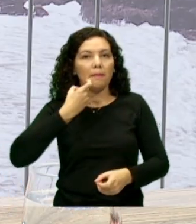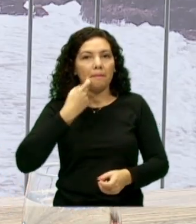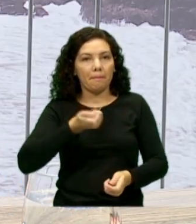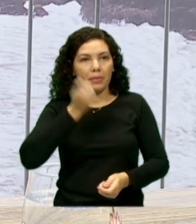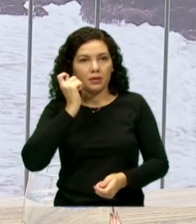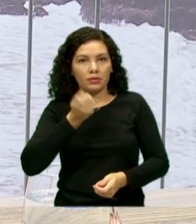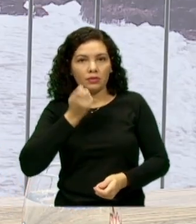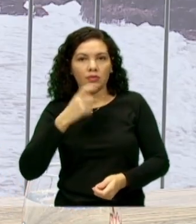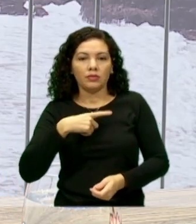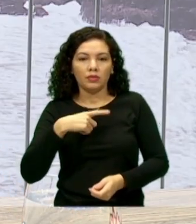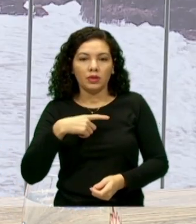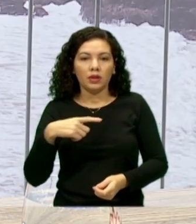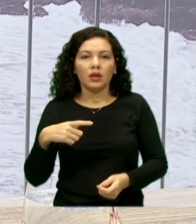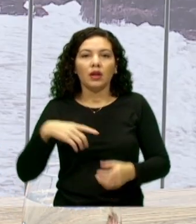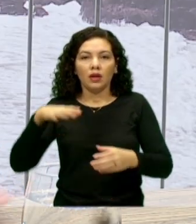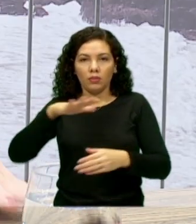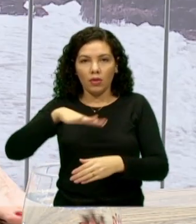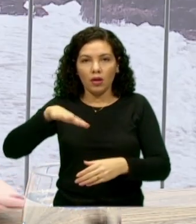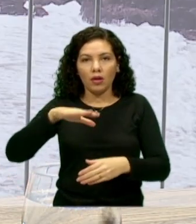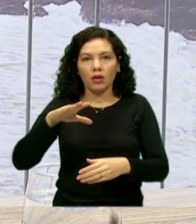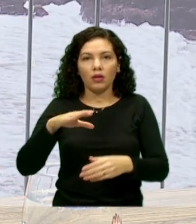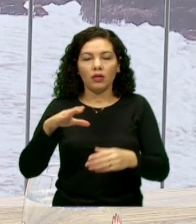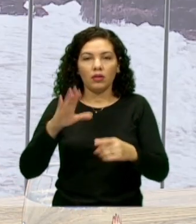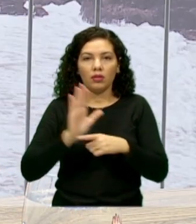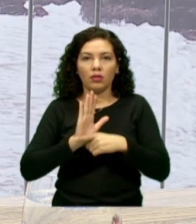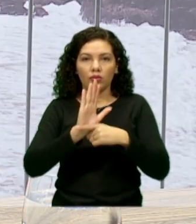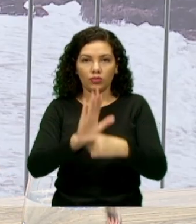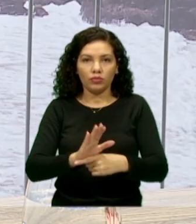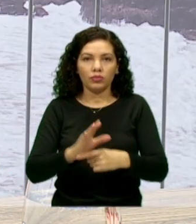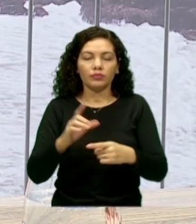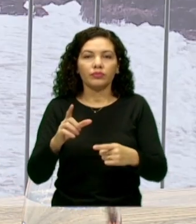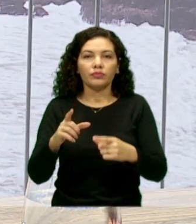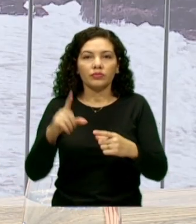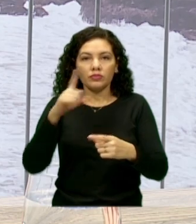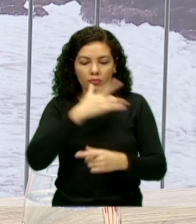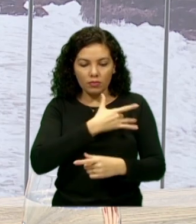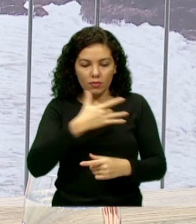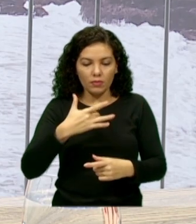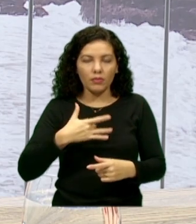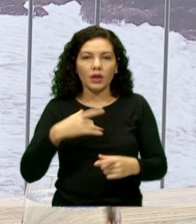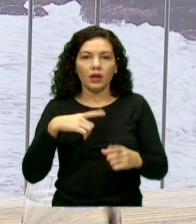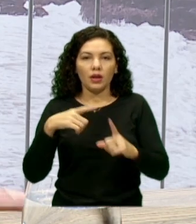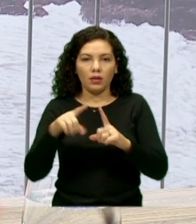empresa ela tem um ambulatório, ela faz pré-natal também, ela faz